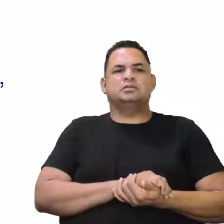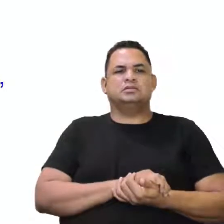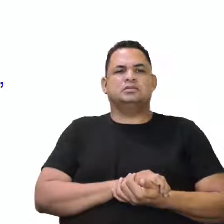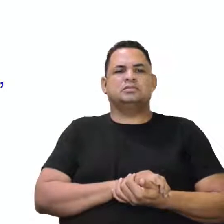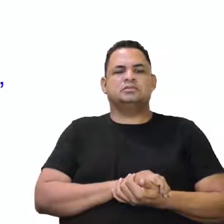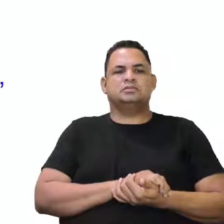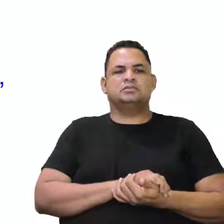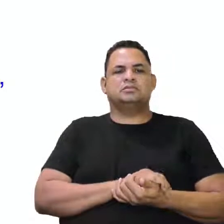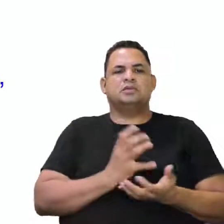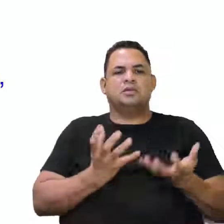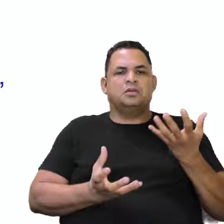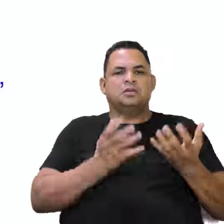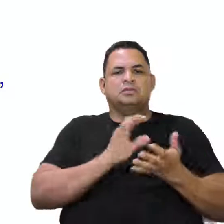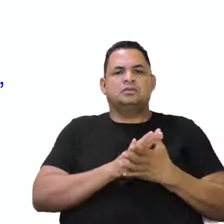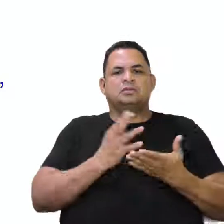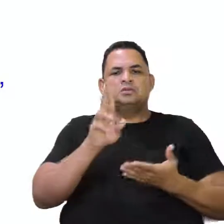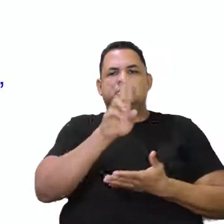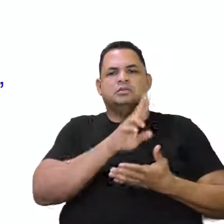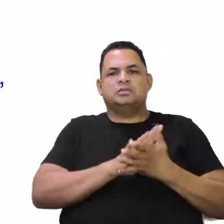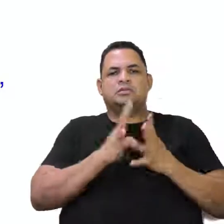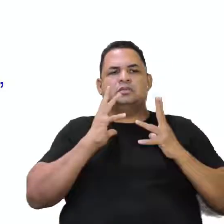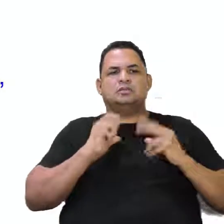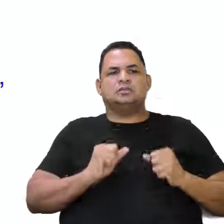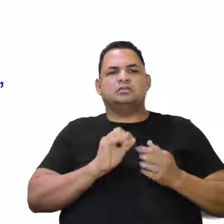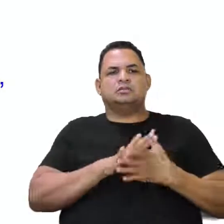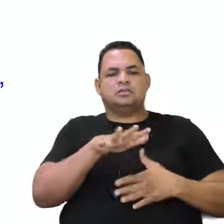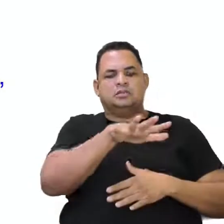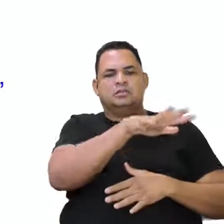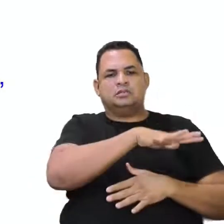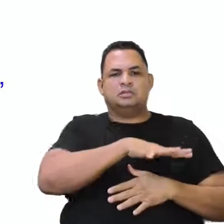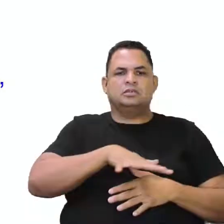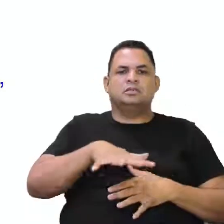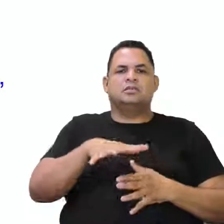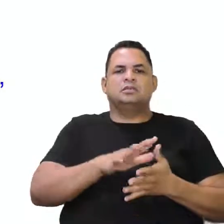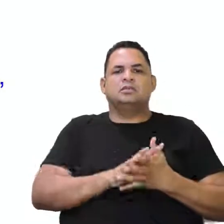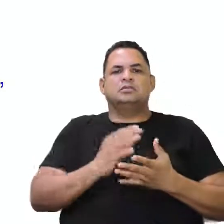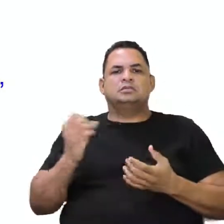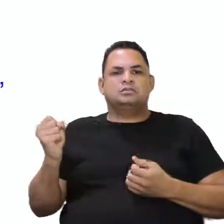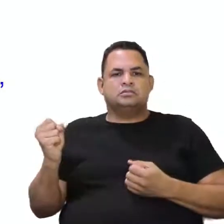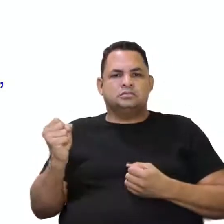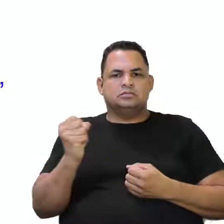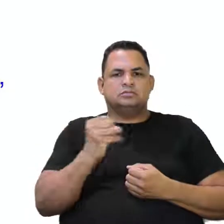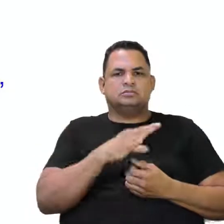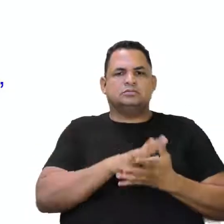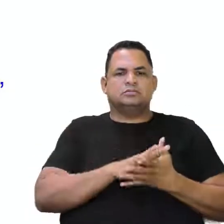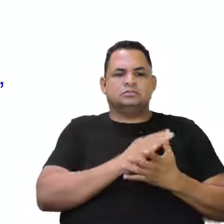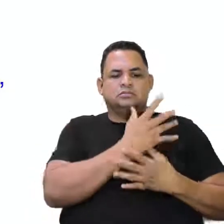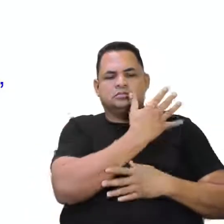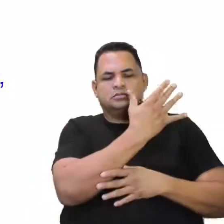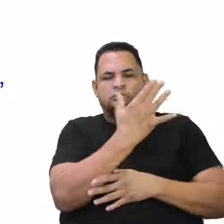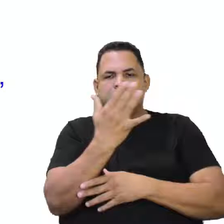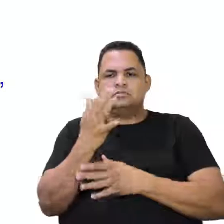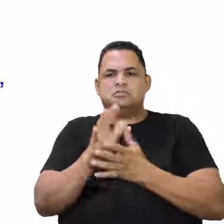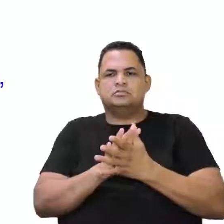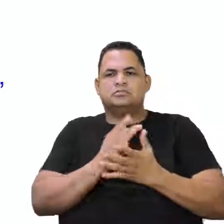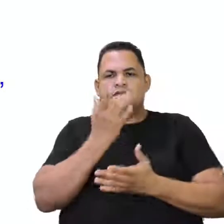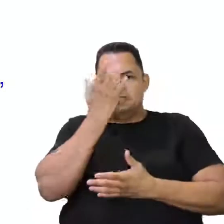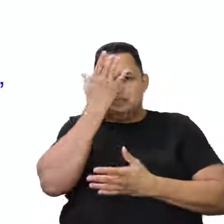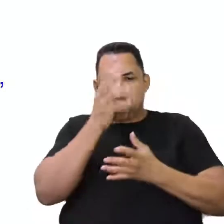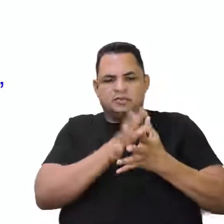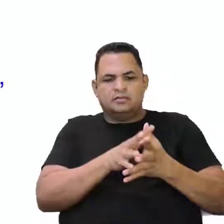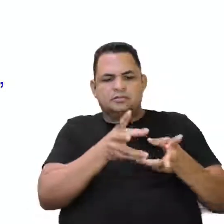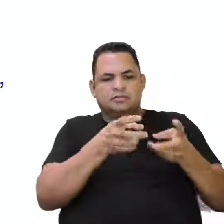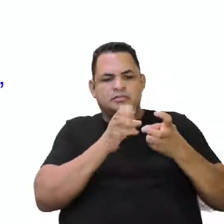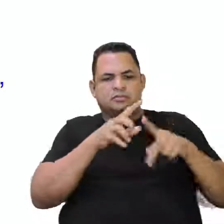gente. As queimadas são geralmente utilizadas para limpar uma determinada área, renovar as pastagens e facilitar